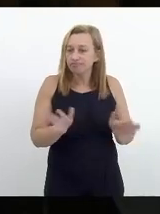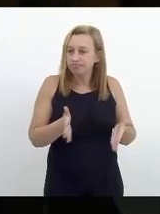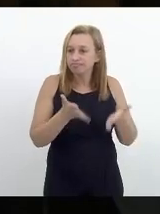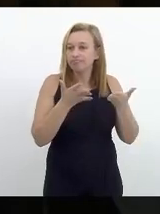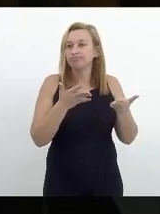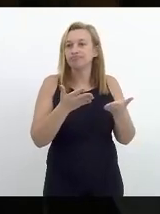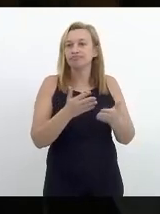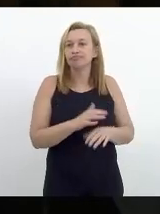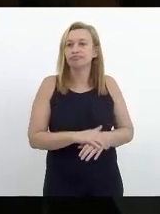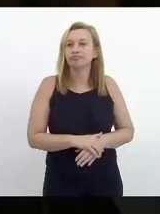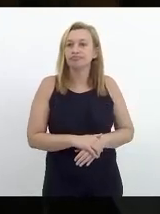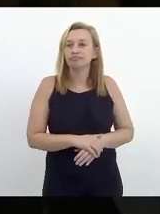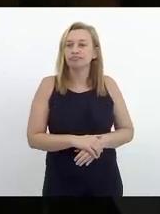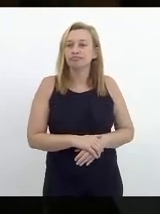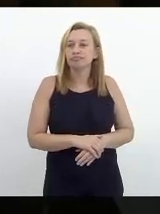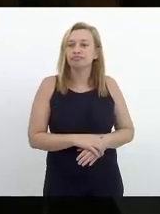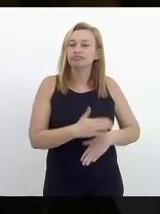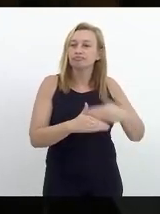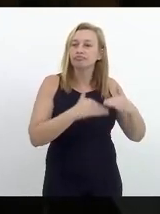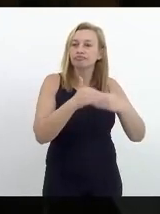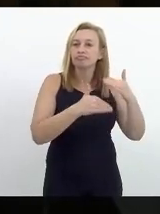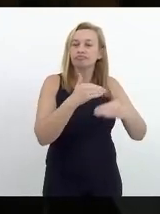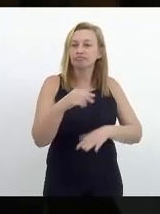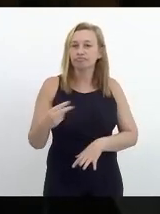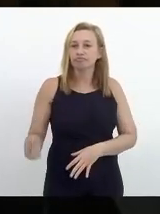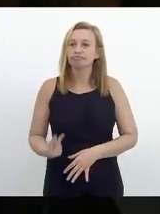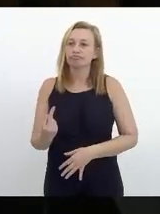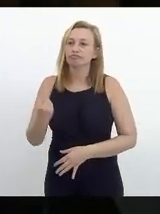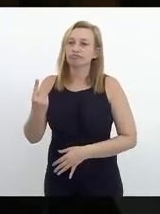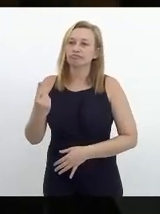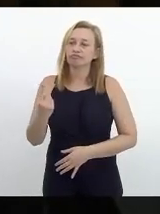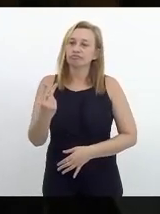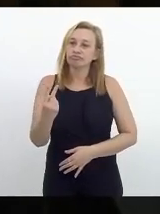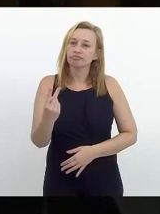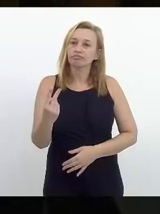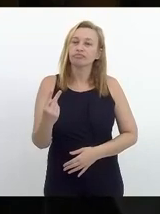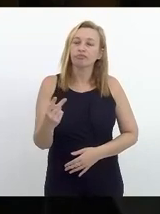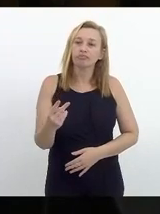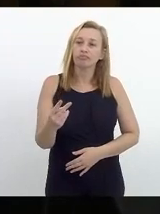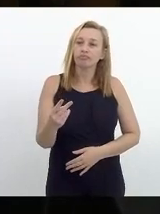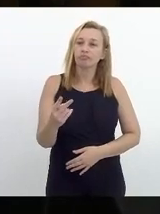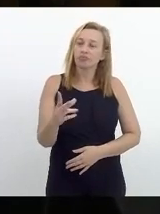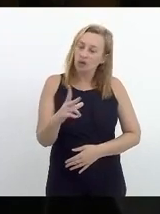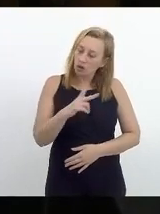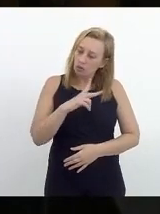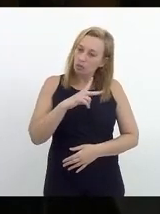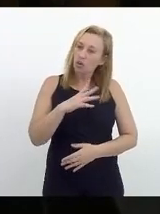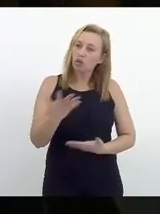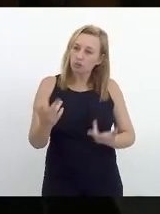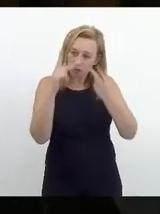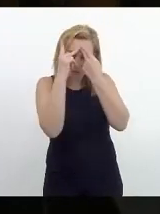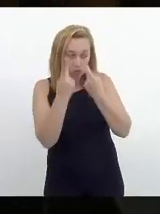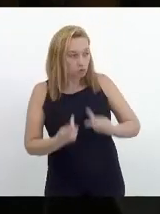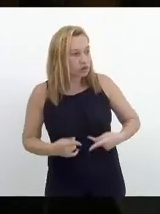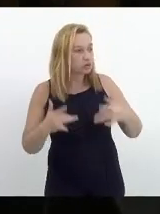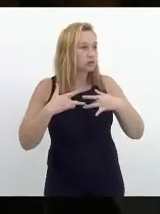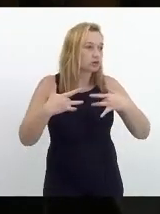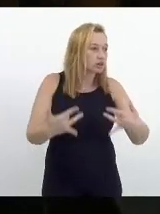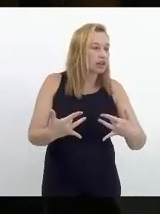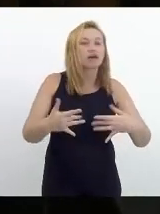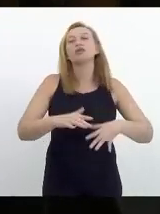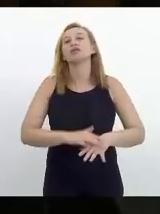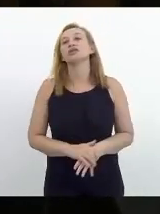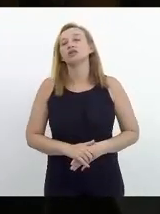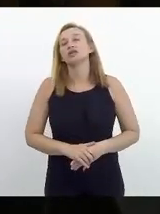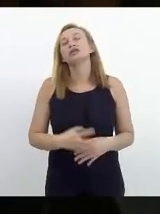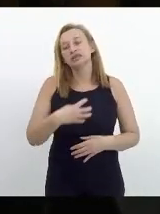estimulados ao desenvolvimento de valores, como eu disse, altruístas, humanistas, solidários, e